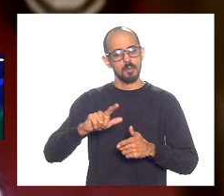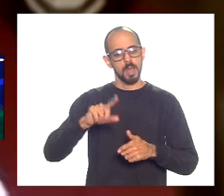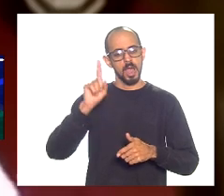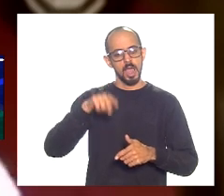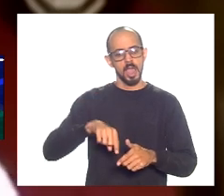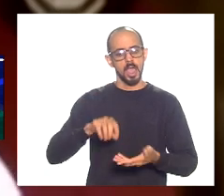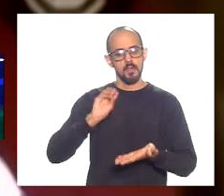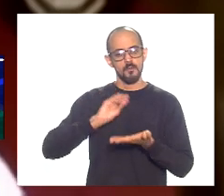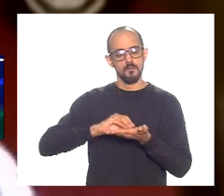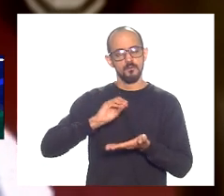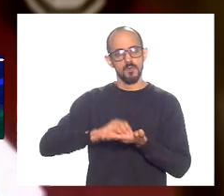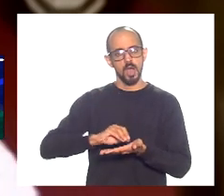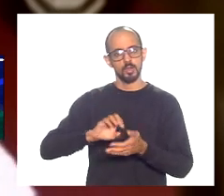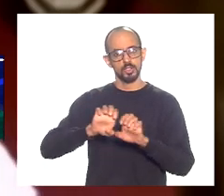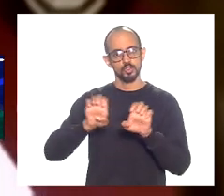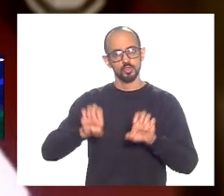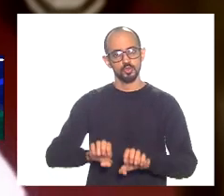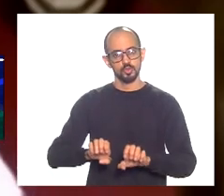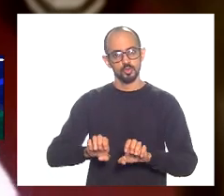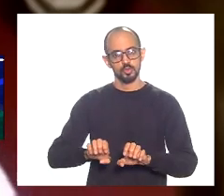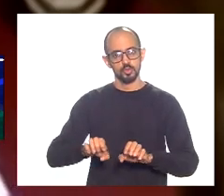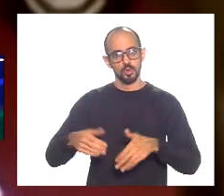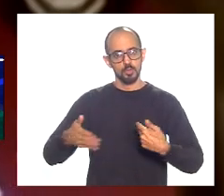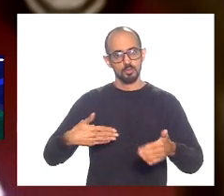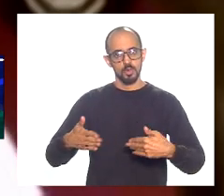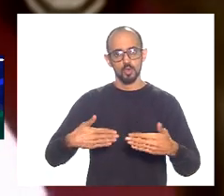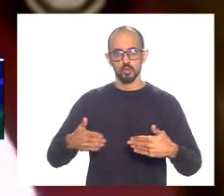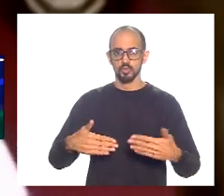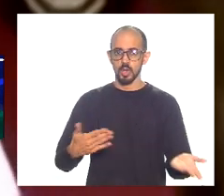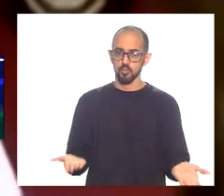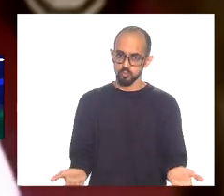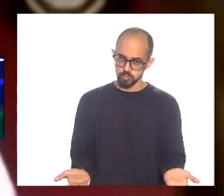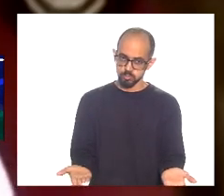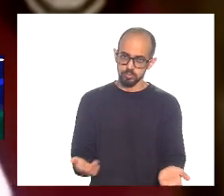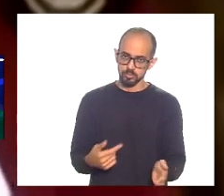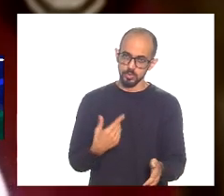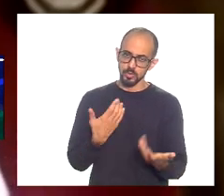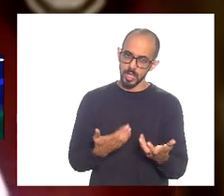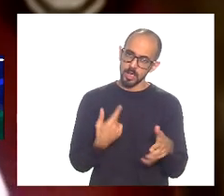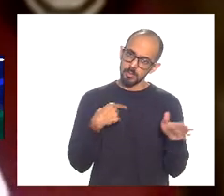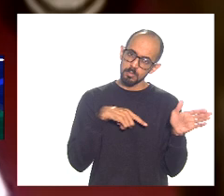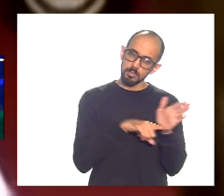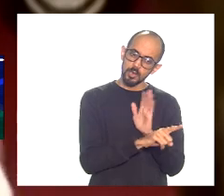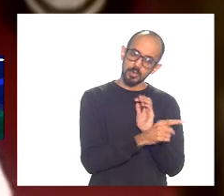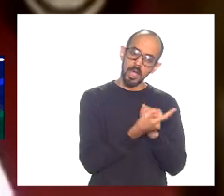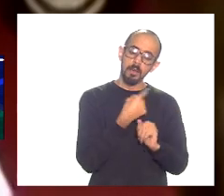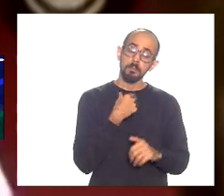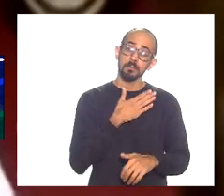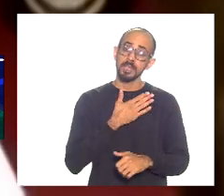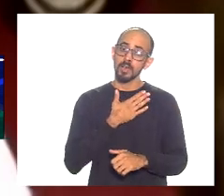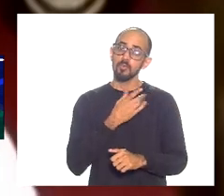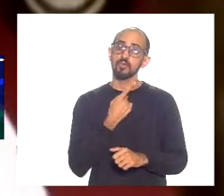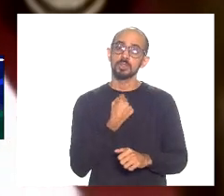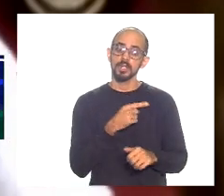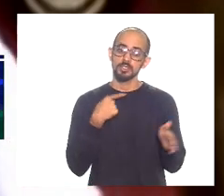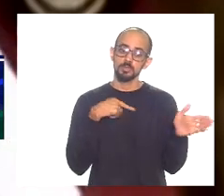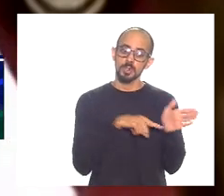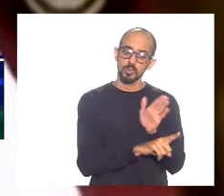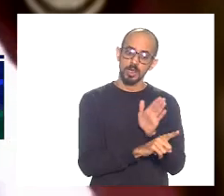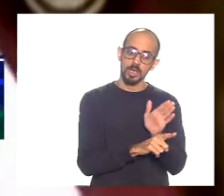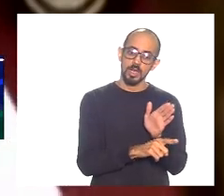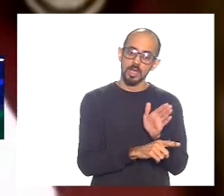é falta de estrutura produtiva. E aí eu queria perguntar para ele, quer dizer,